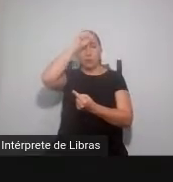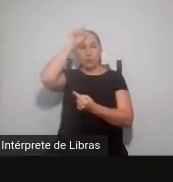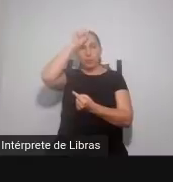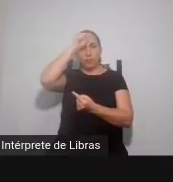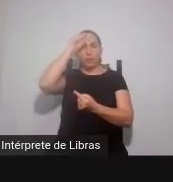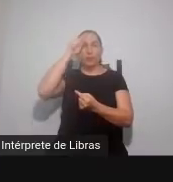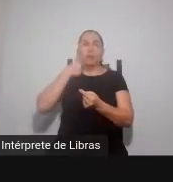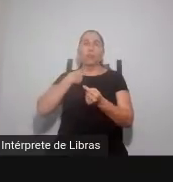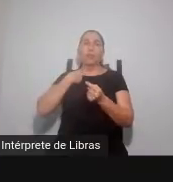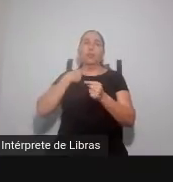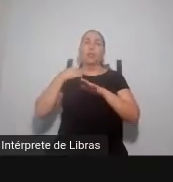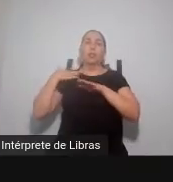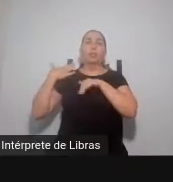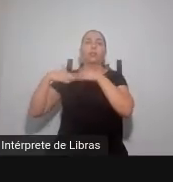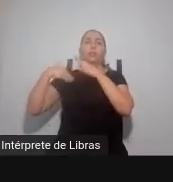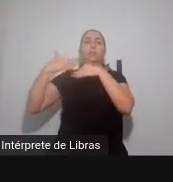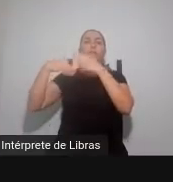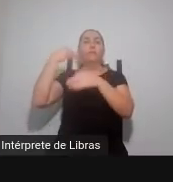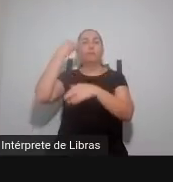experiência.